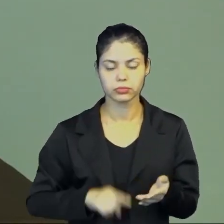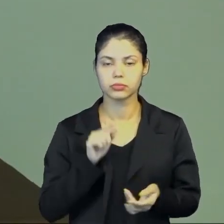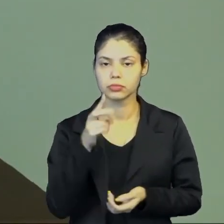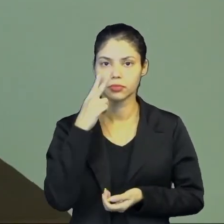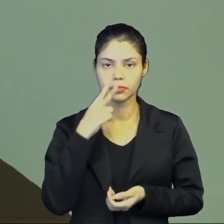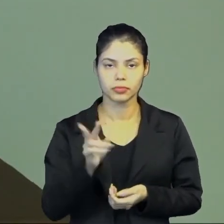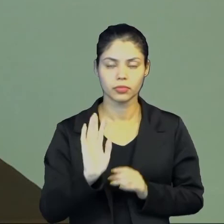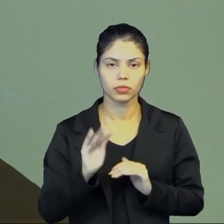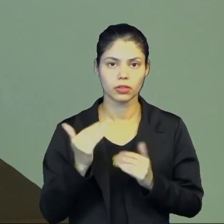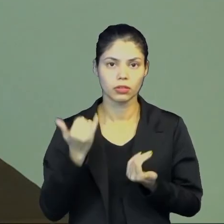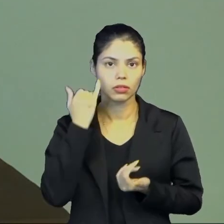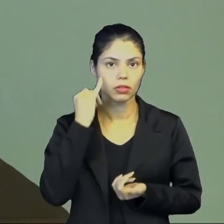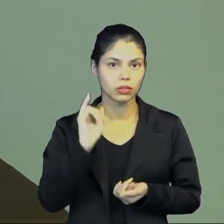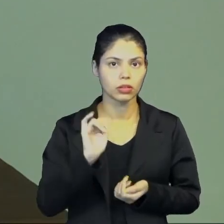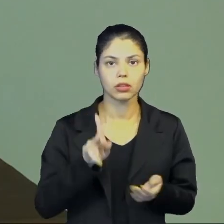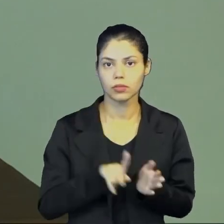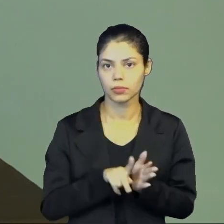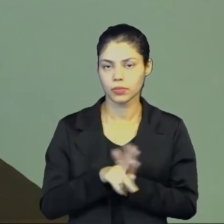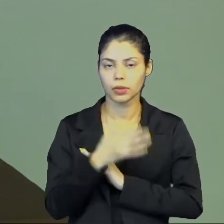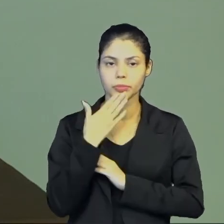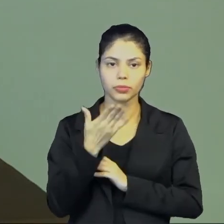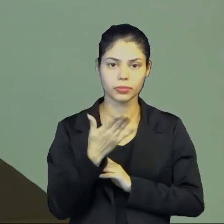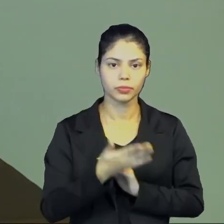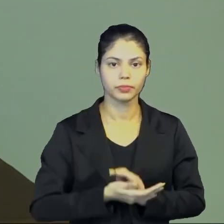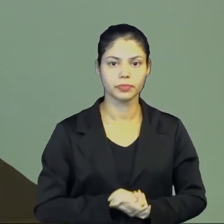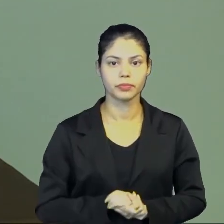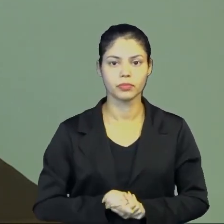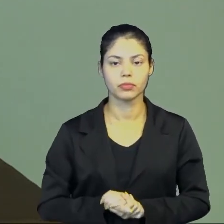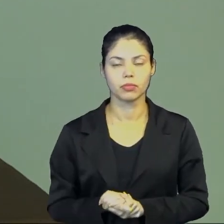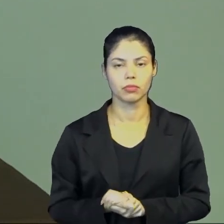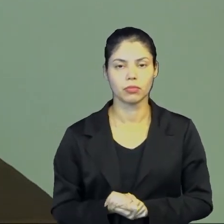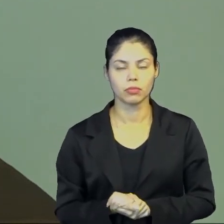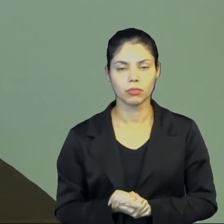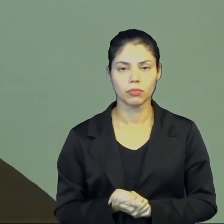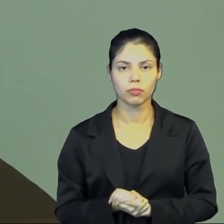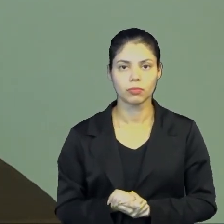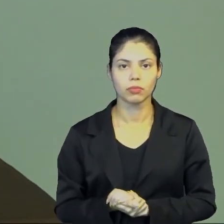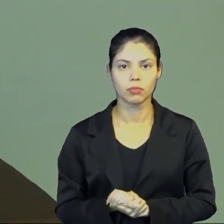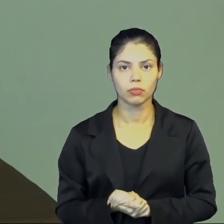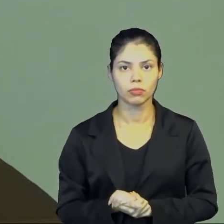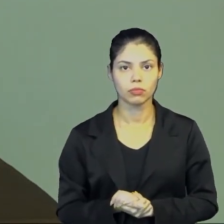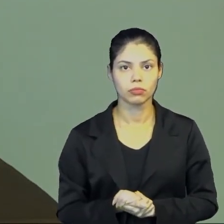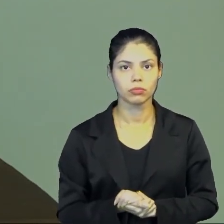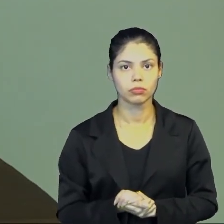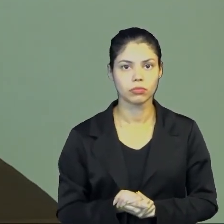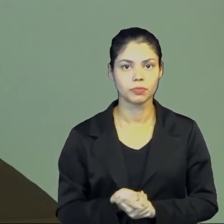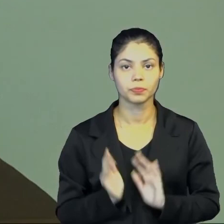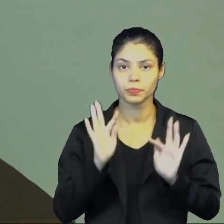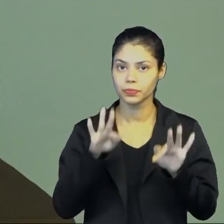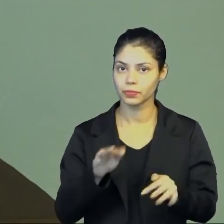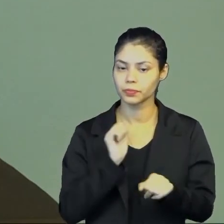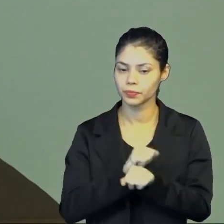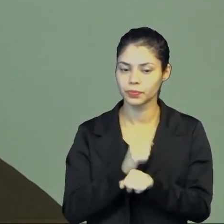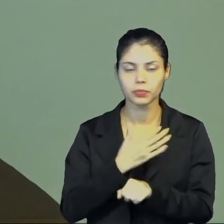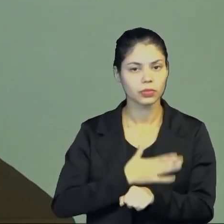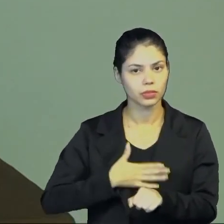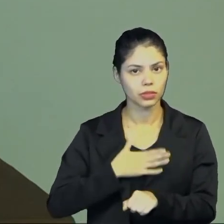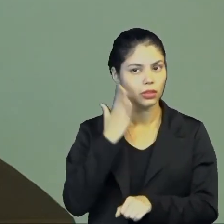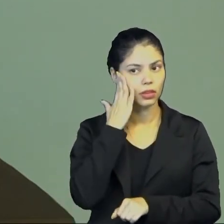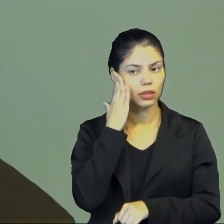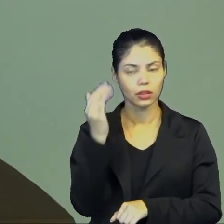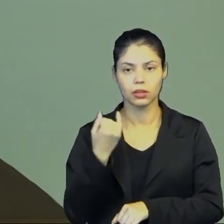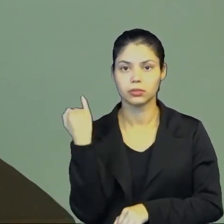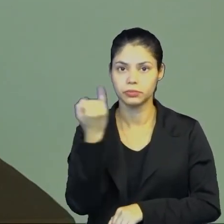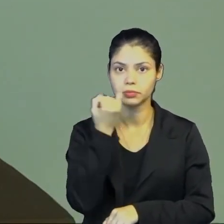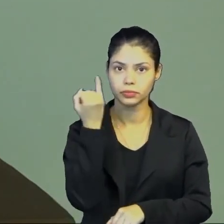realmente ver qual é a ideia, a questão que está sendo solicitada lá, ok? Eu fico por aqui, eu espero que você tenha compreendido